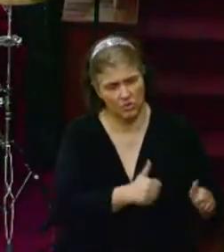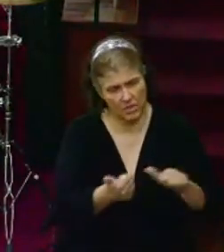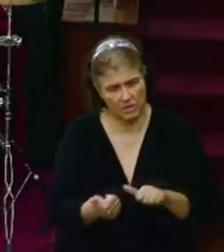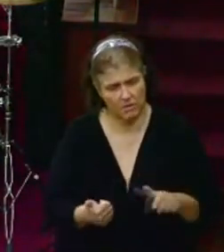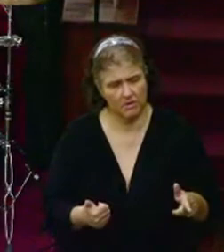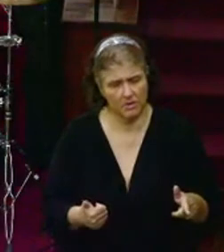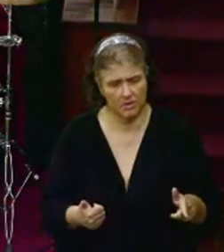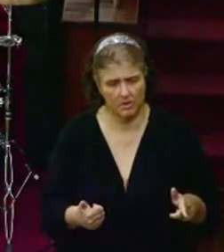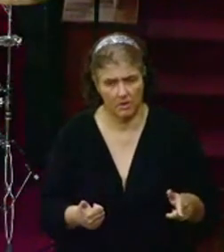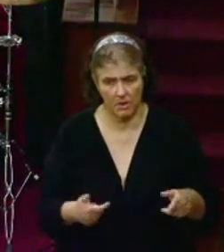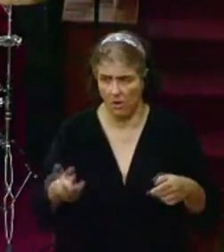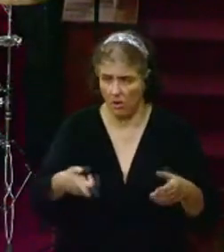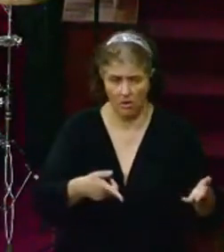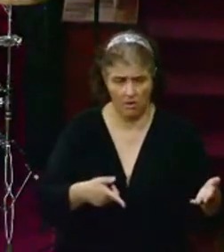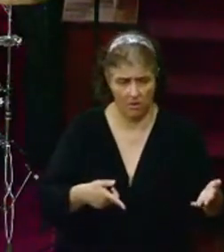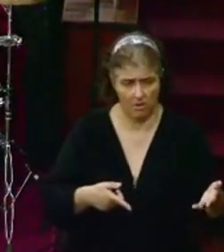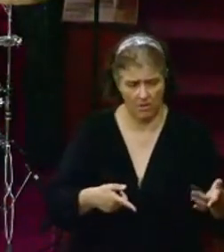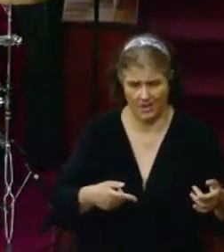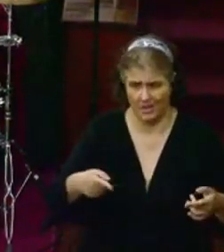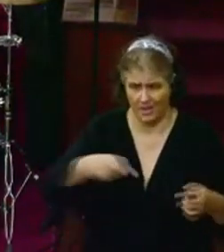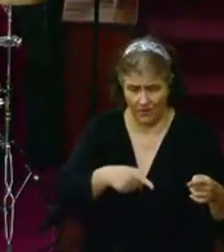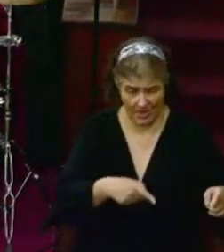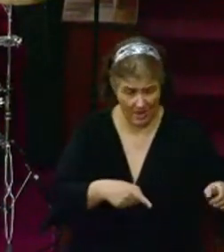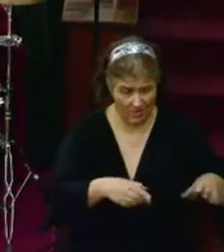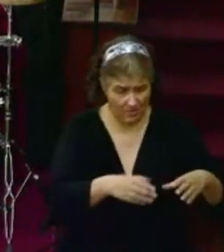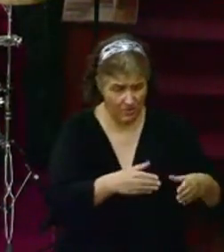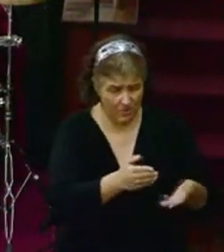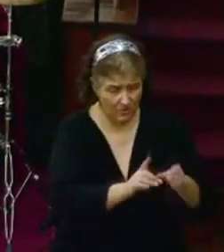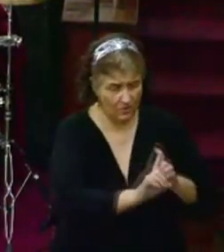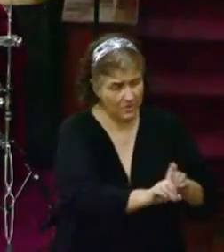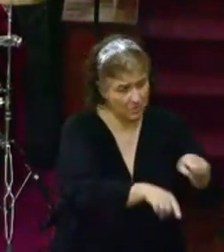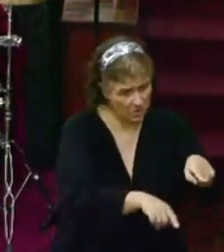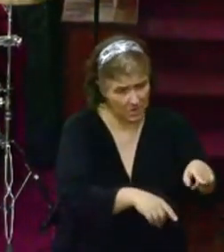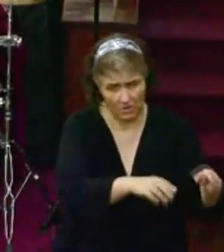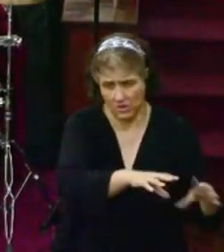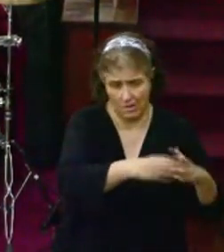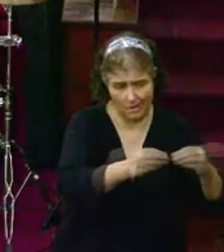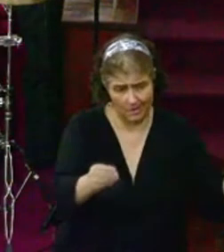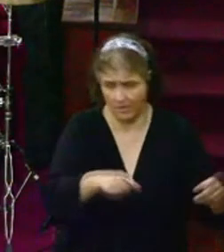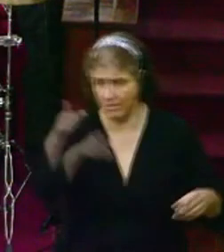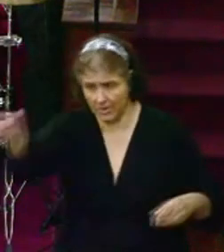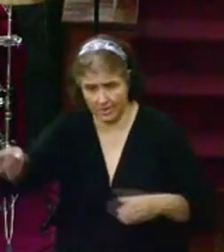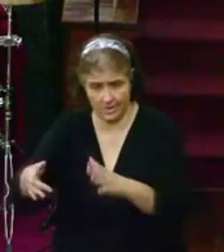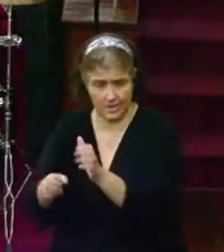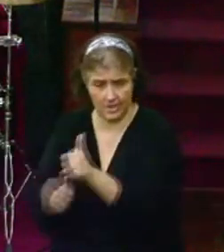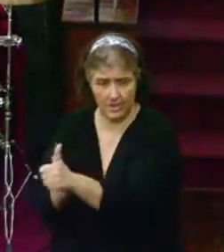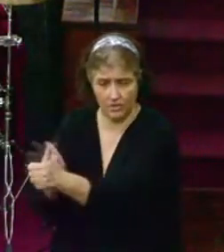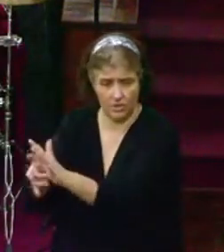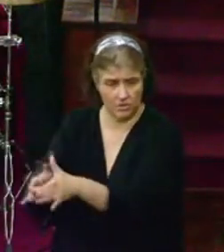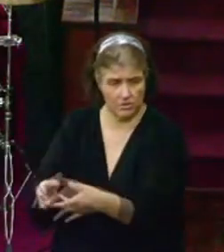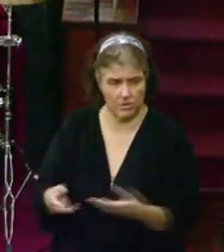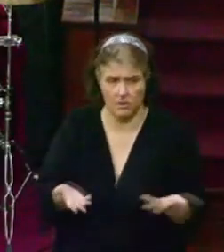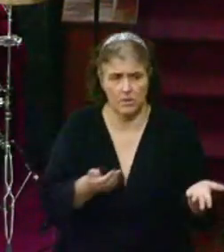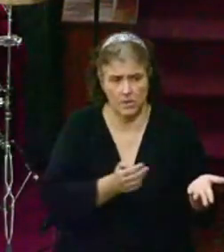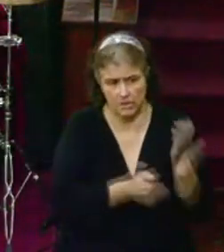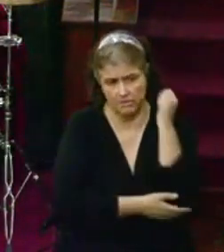falou: eu sou amigo do noivo e me alegro em ser amigo do noivo. É assim que deveria ser. Ele é,